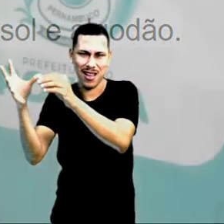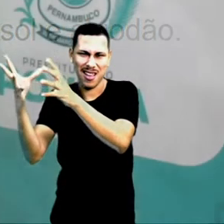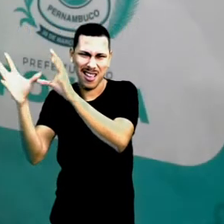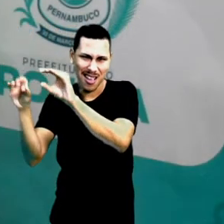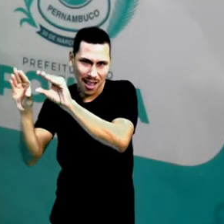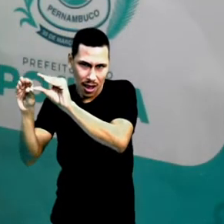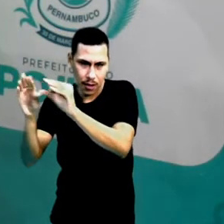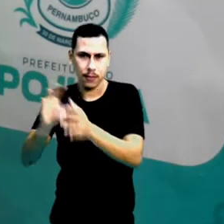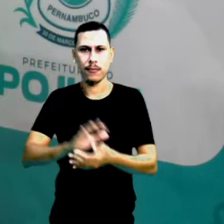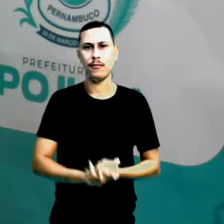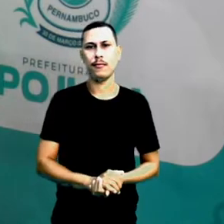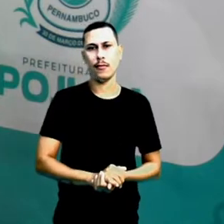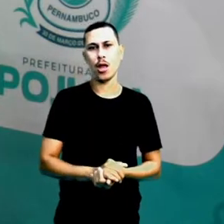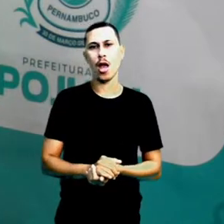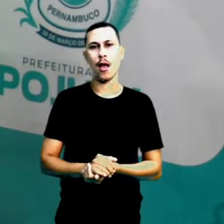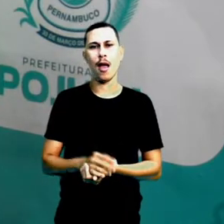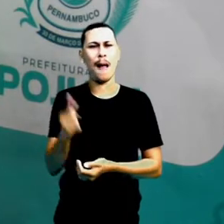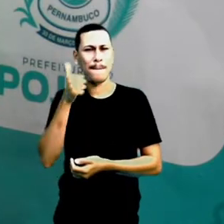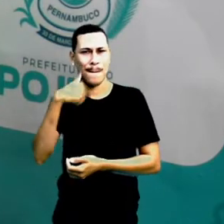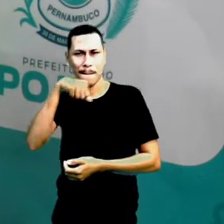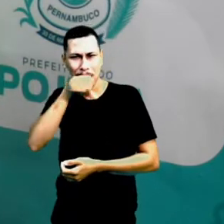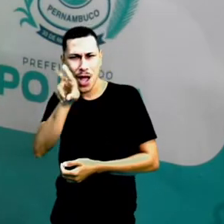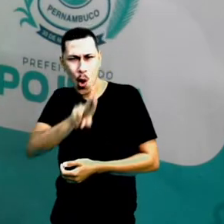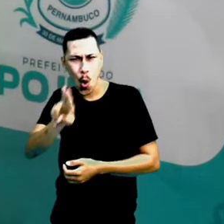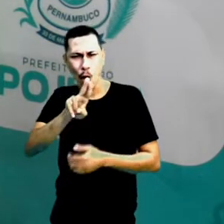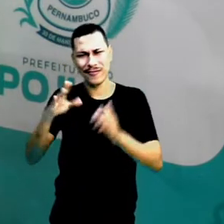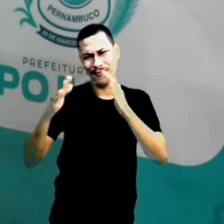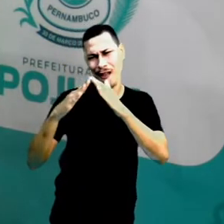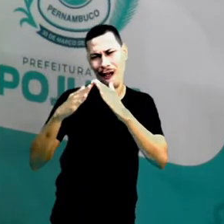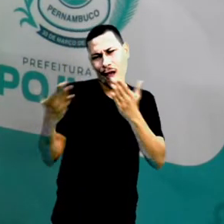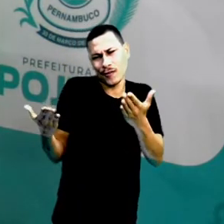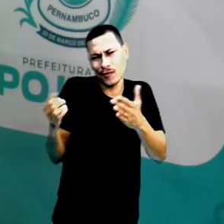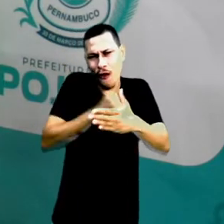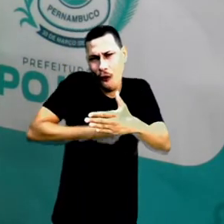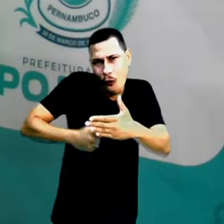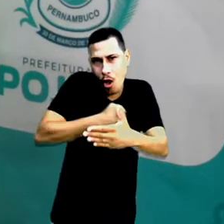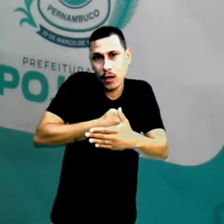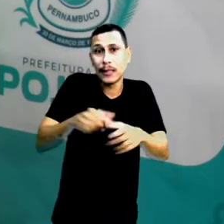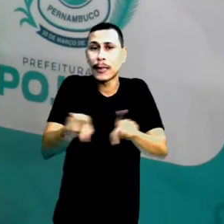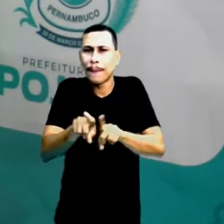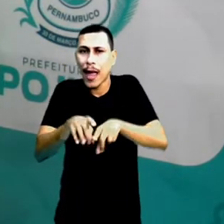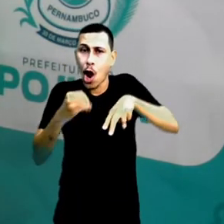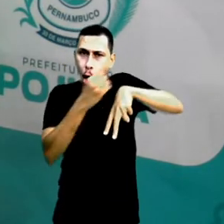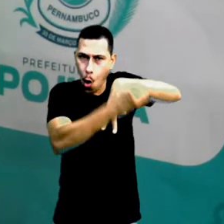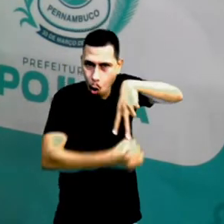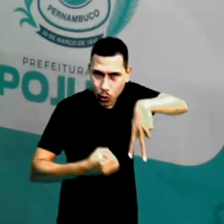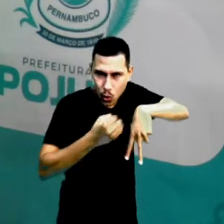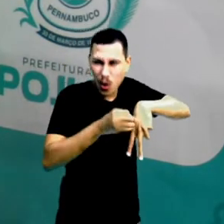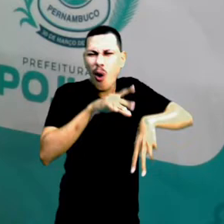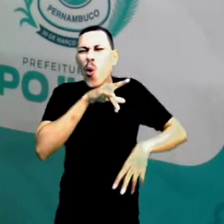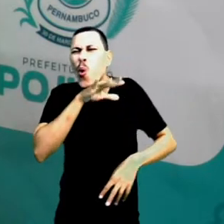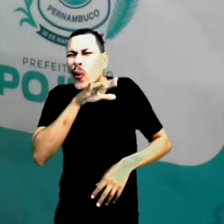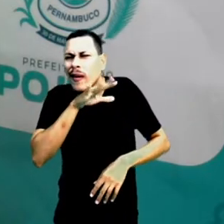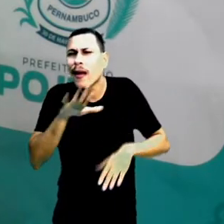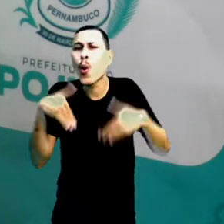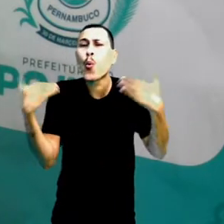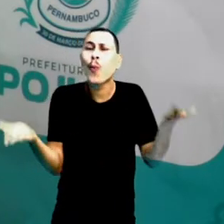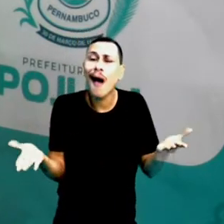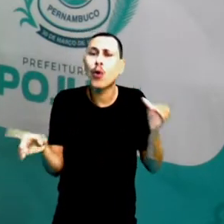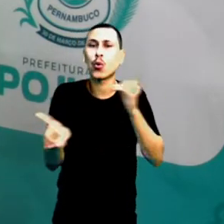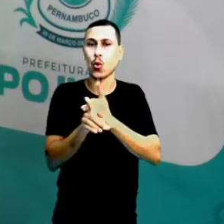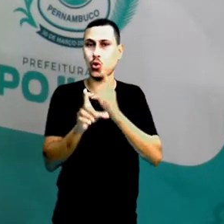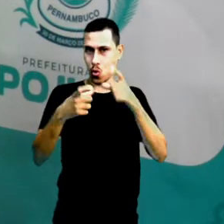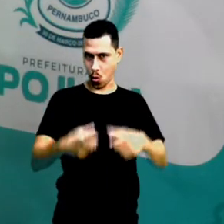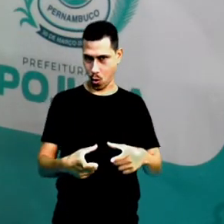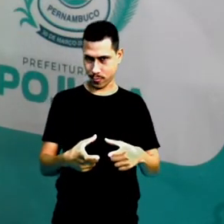cozinhar em casa, né? E as gorduras ruins? Que gorduras ruins são essas, tia? Onde tem essas gorduras